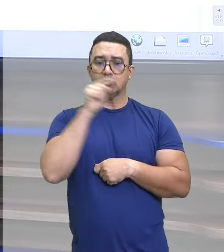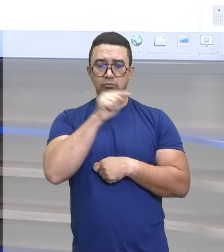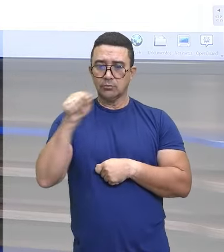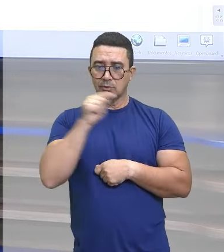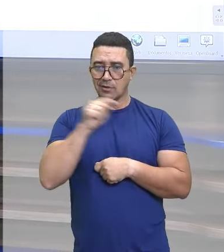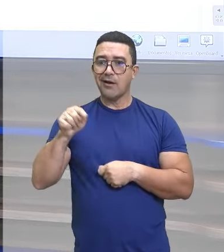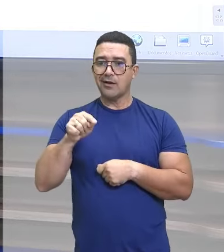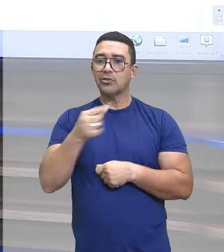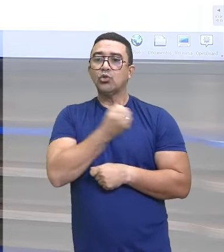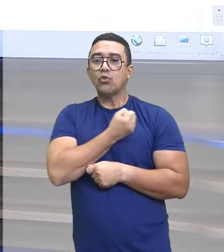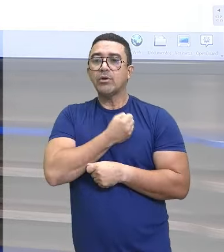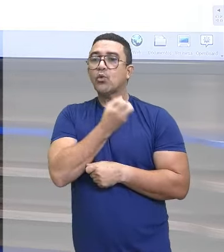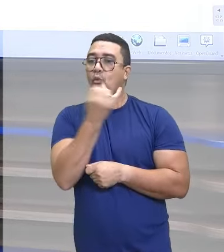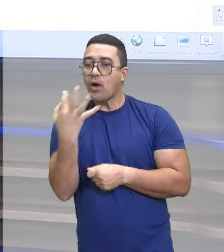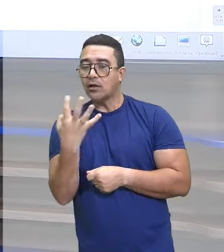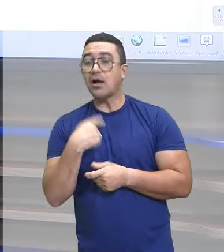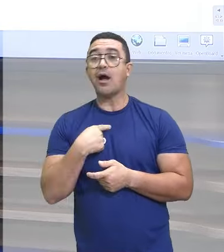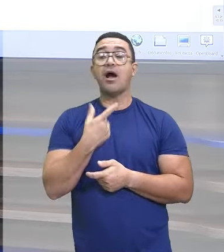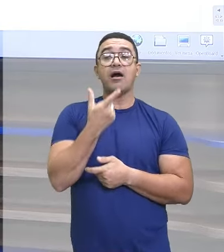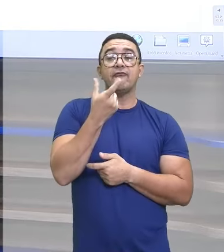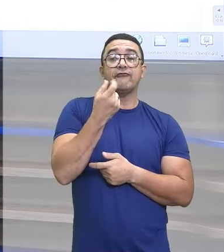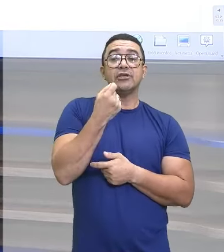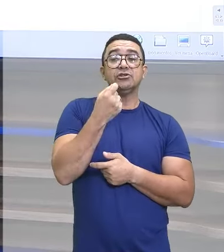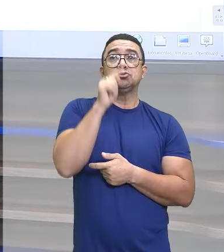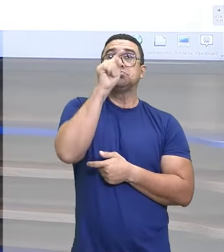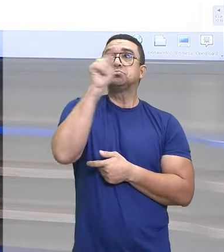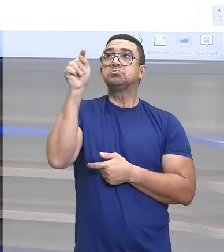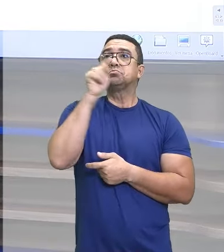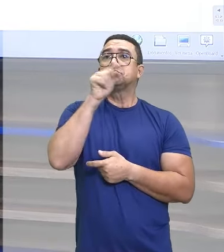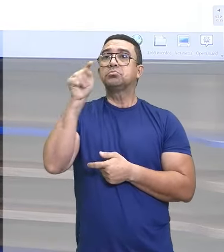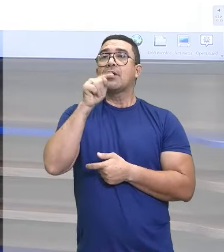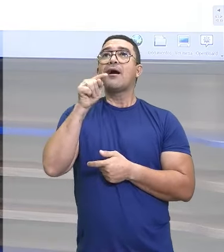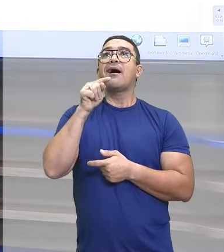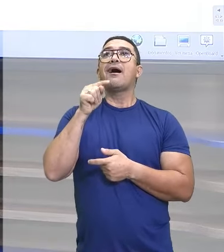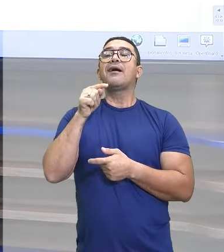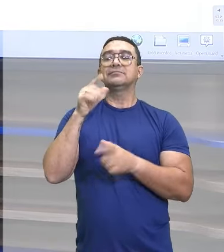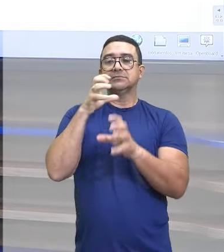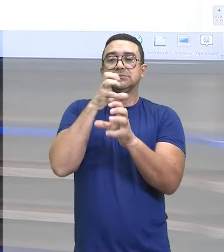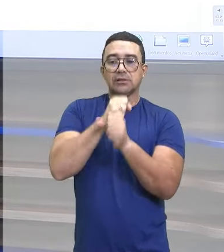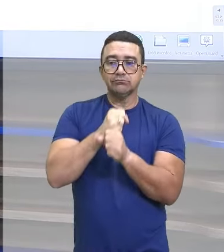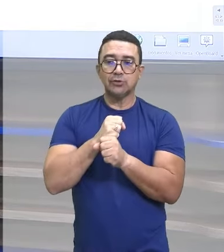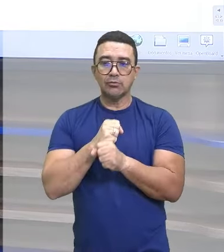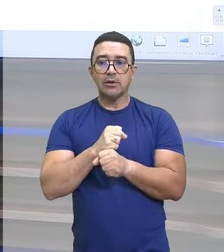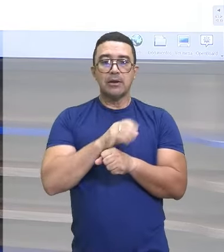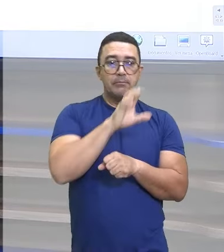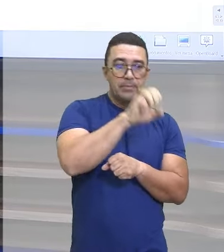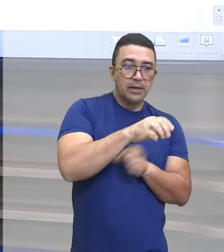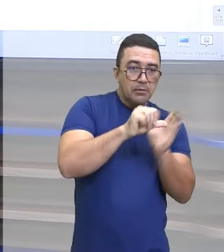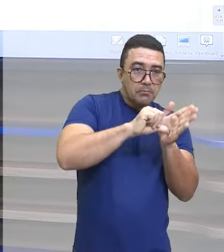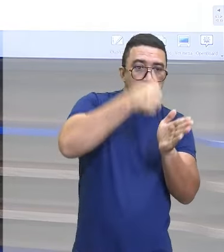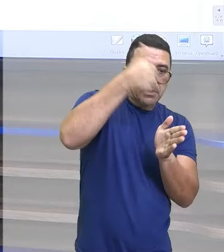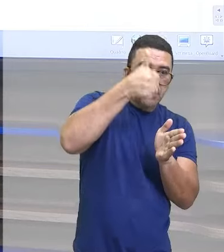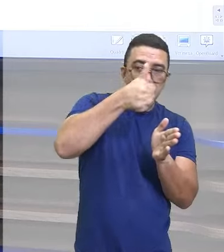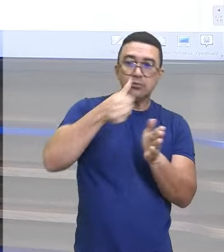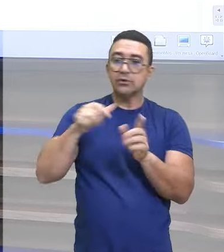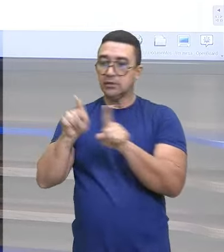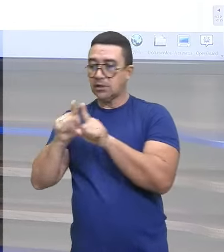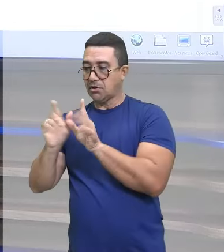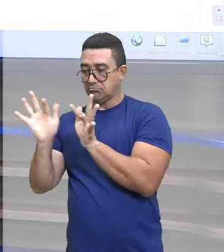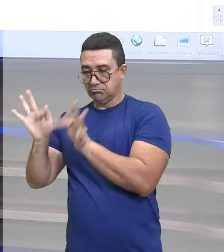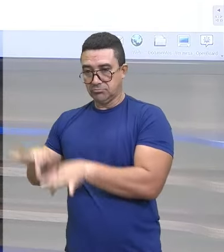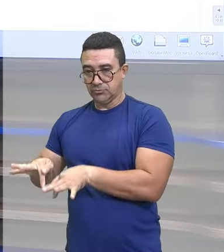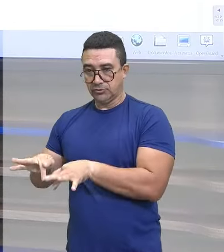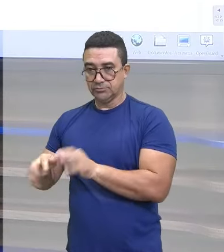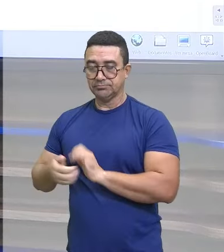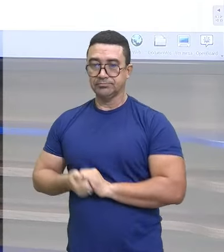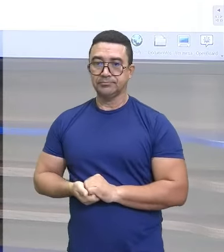está pedindo a soma de 20 termos, então você vai precisar ali pegar o primeiro e o 20º, tá? Não precisa